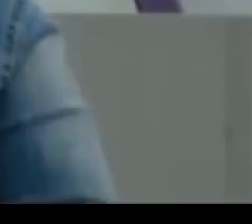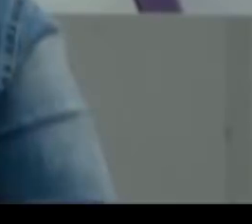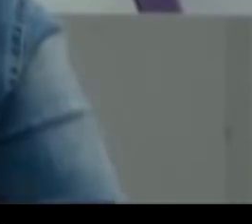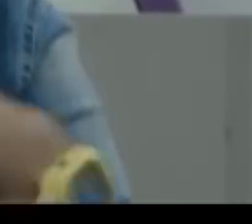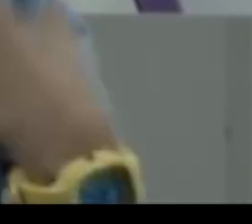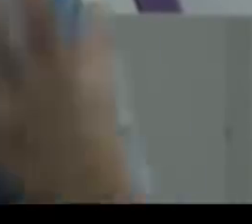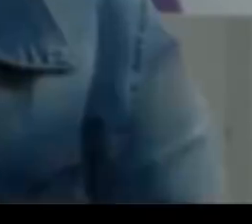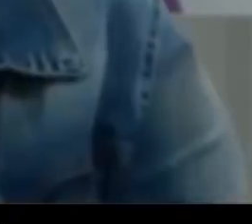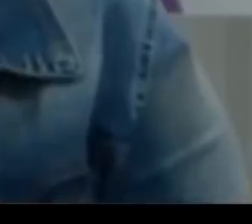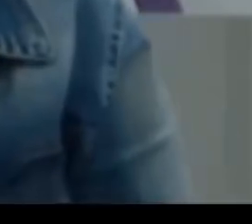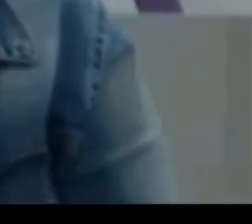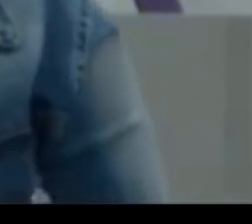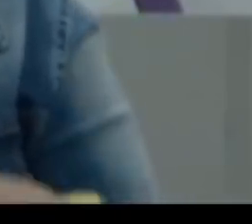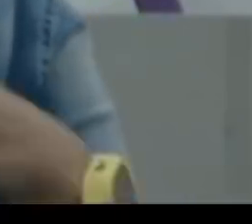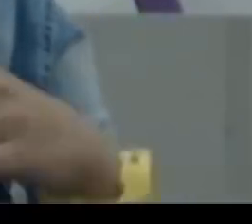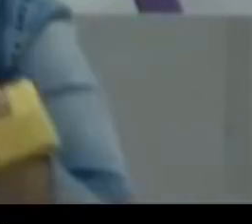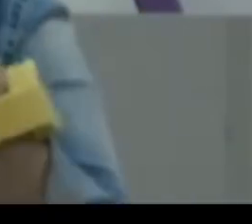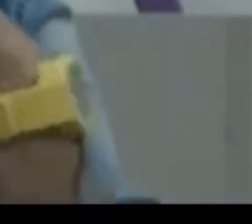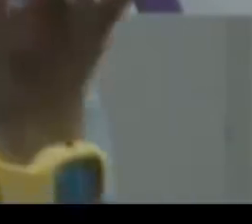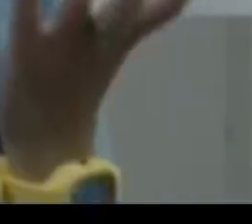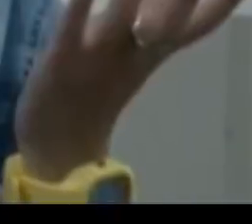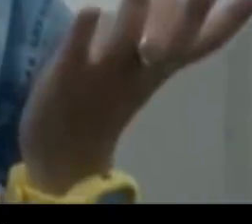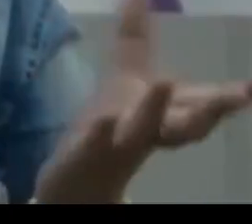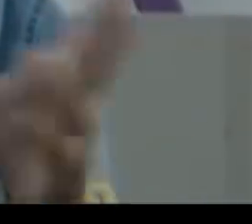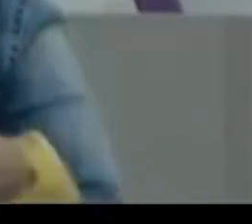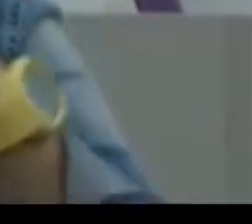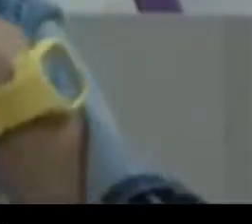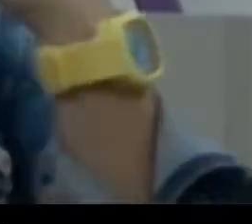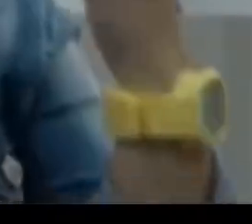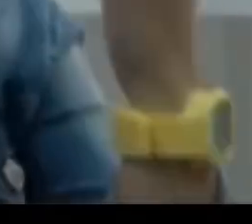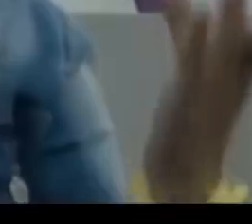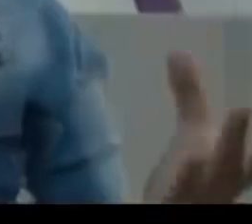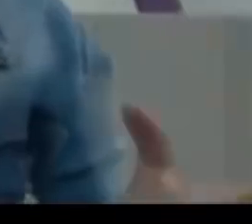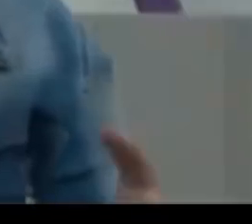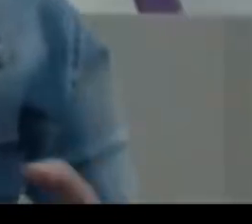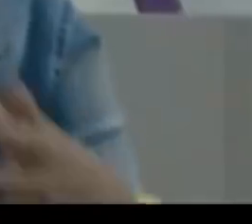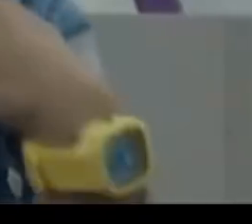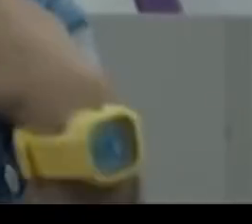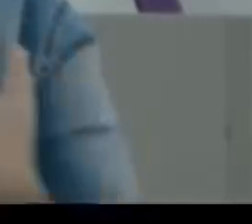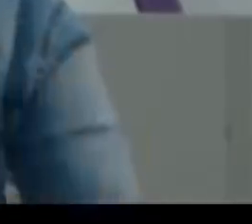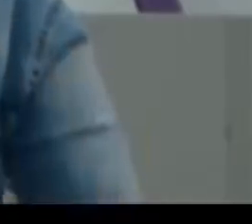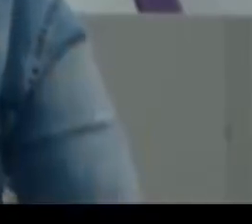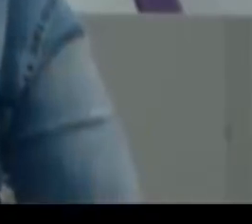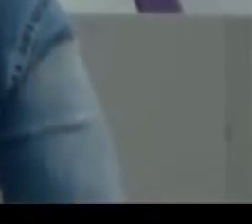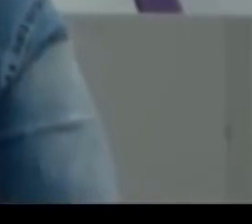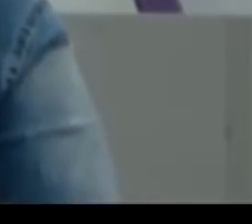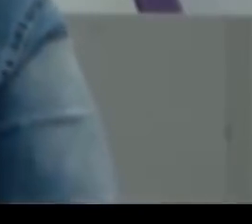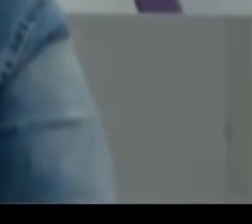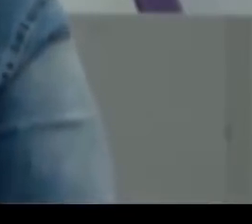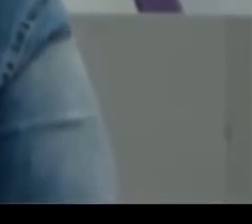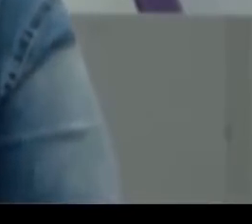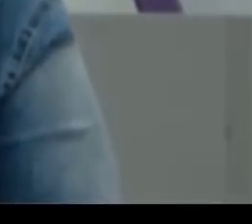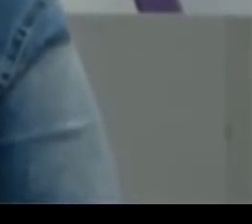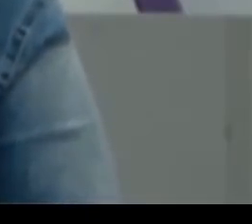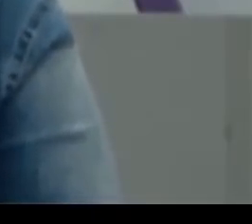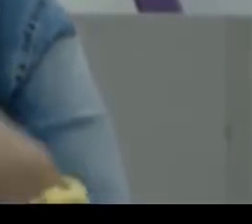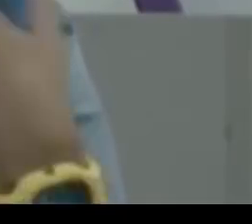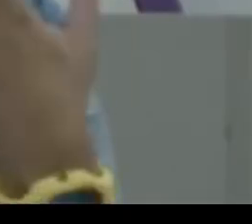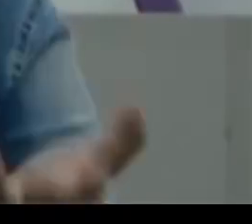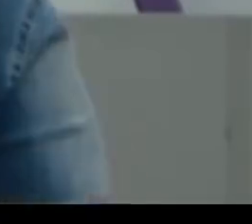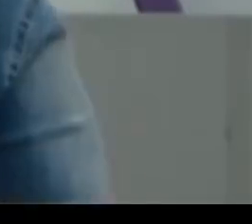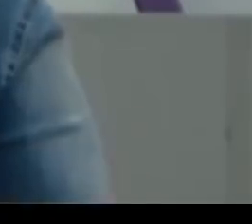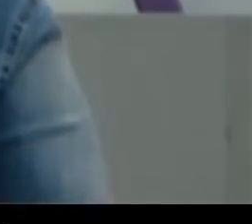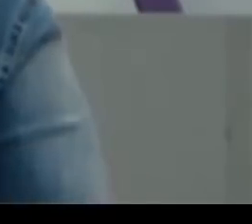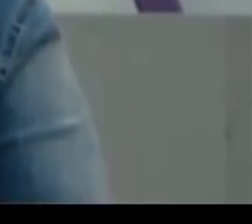gente espera que vocês estejam gostando. Tenho recebido várias mensagens de vários alunos. Então, muito obrigado pelo feedback, é importante para o